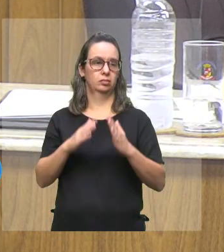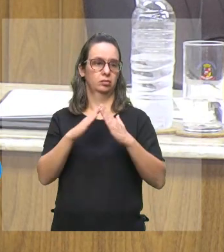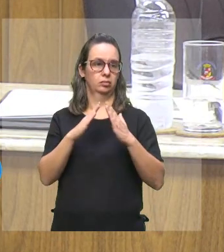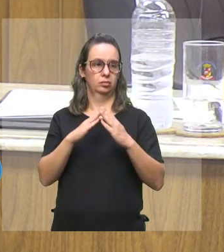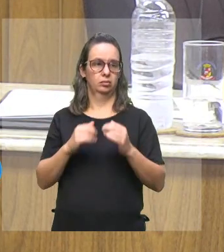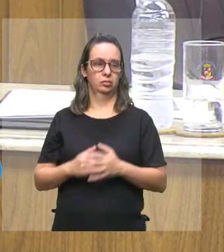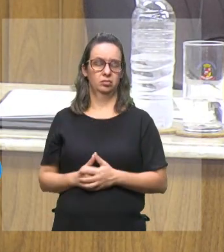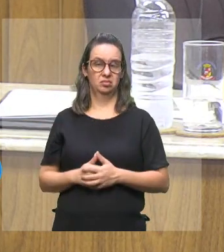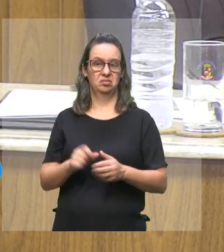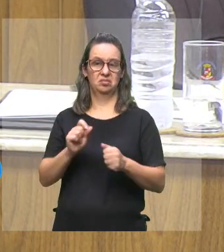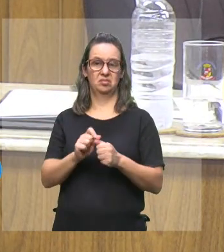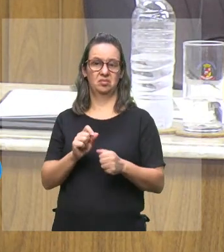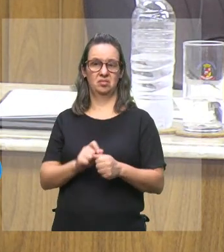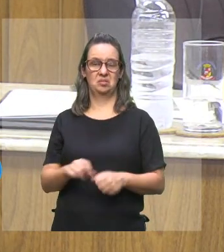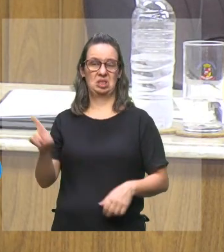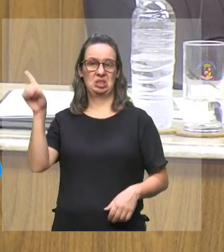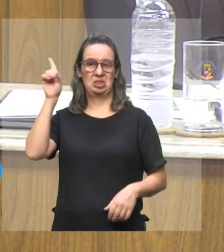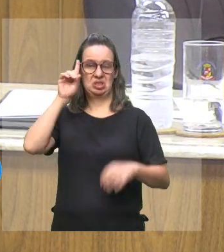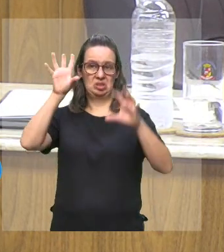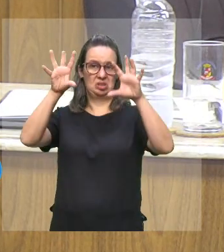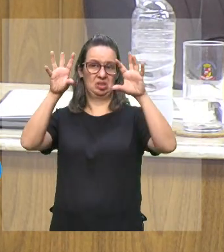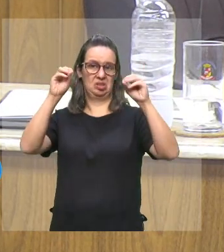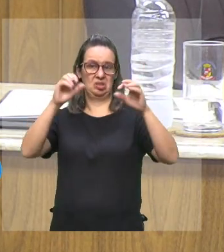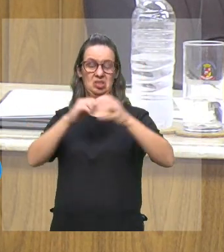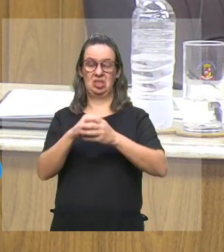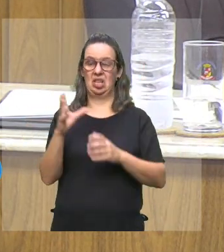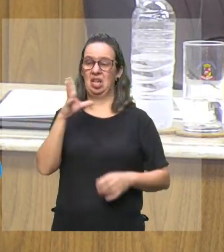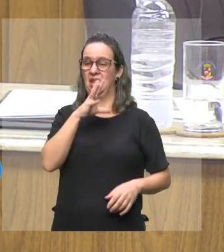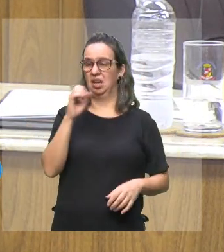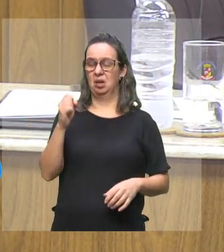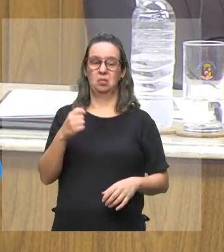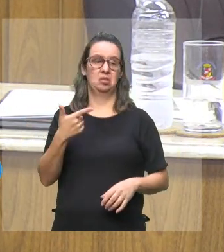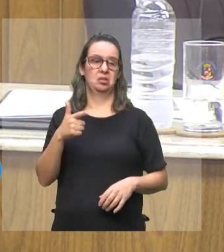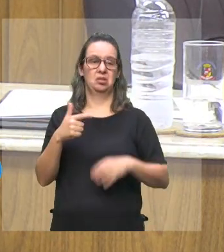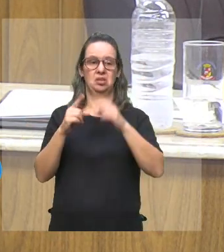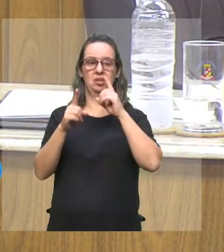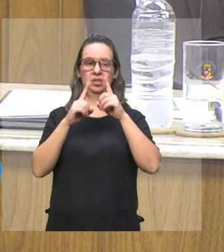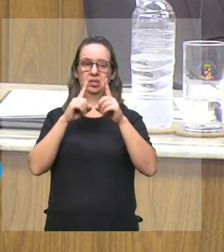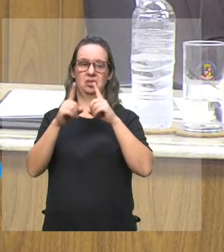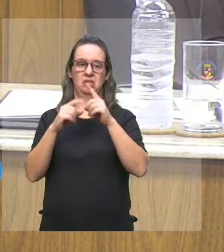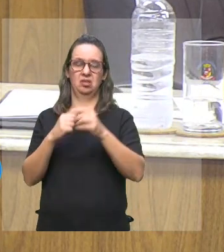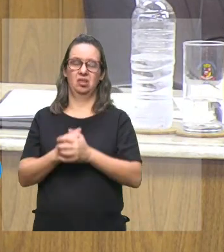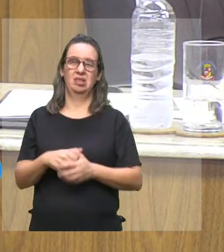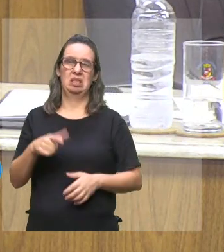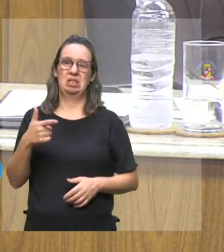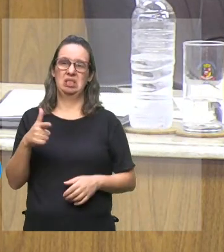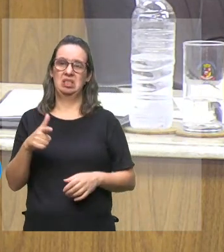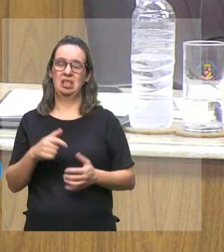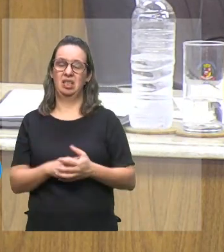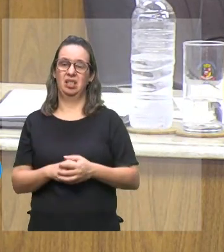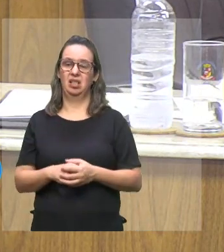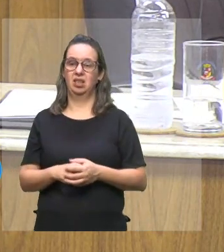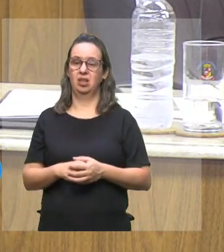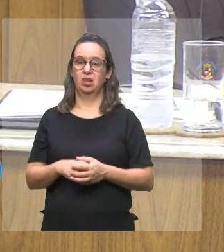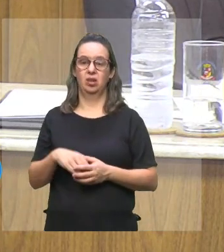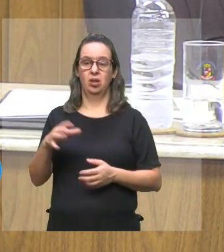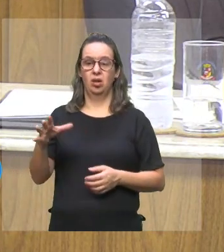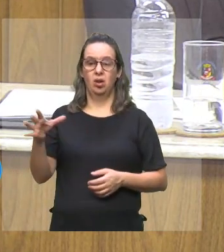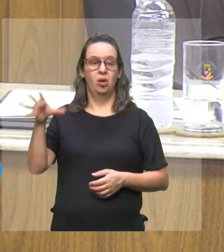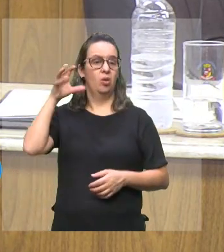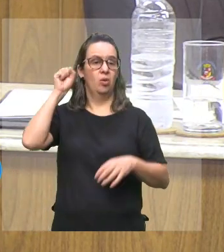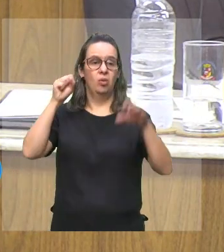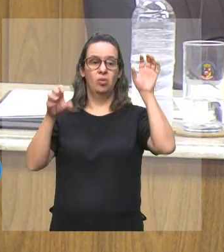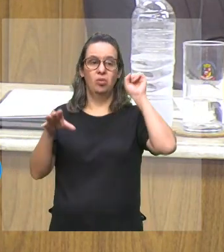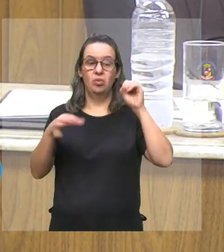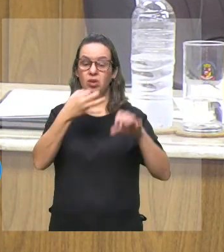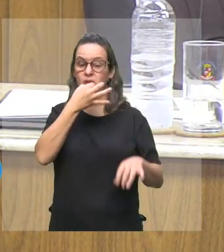uma discussão correta, sem ouvir todas as ONGs, todas as pessoas que trabalham, né, na área do controle animal, na